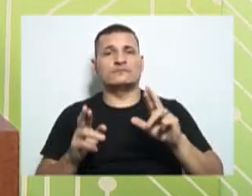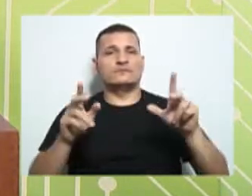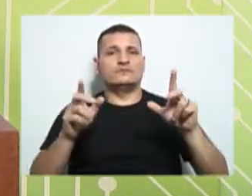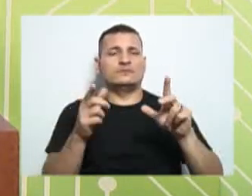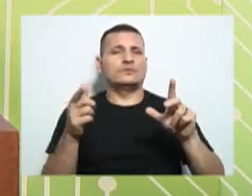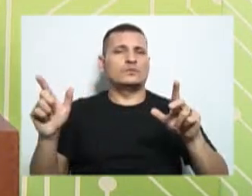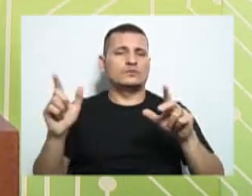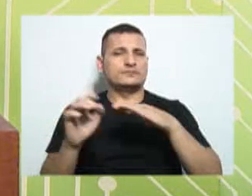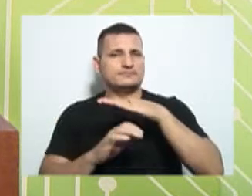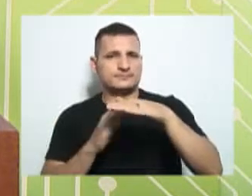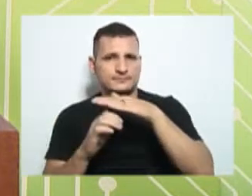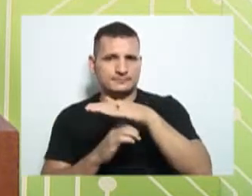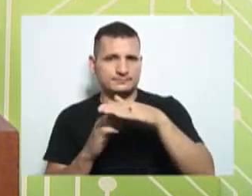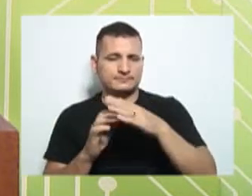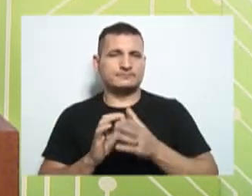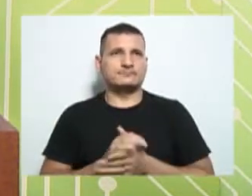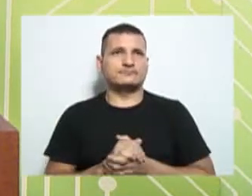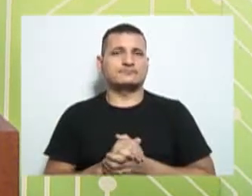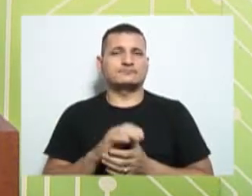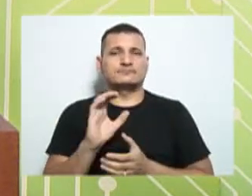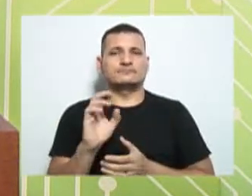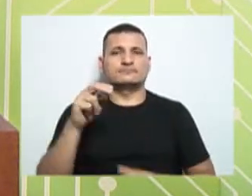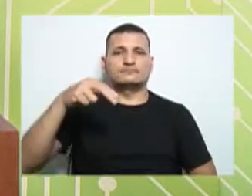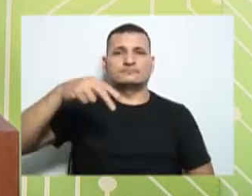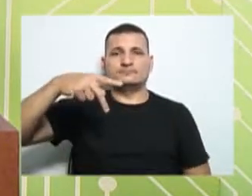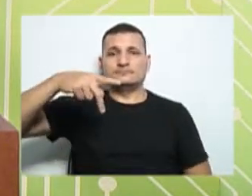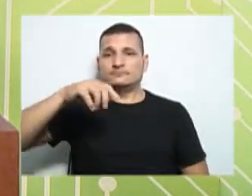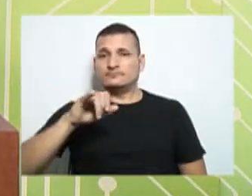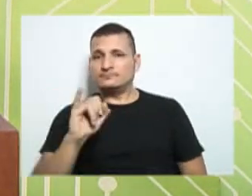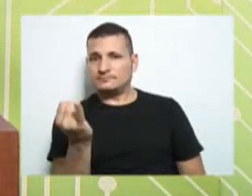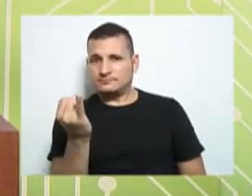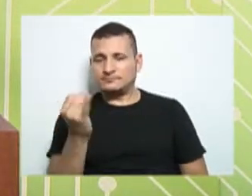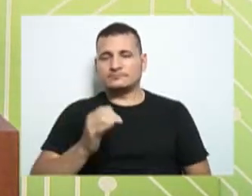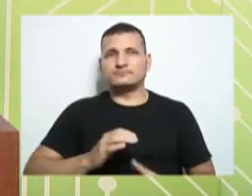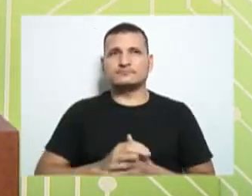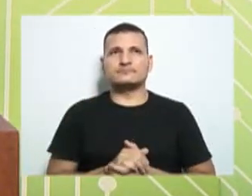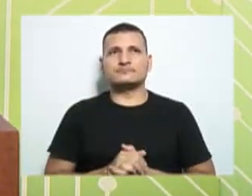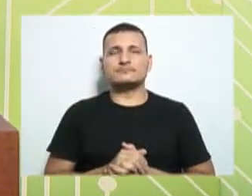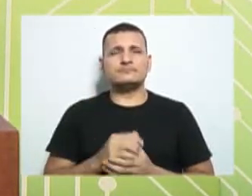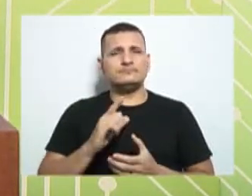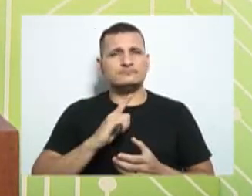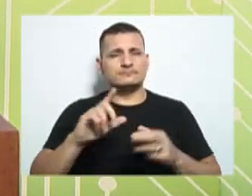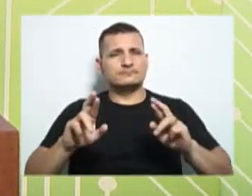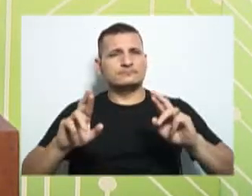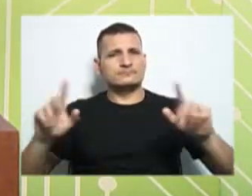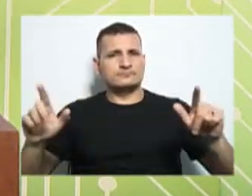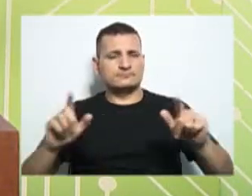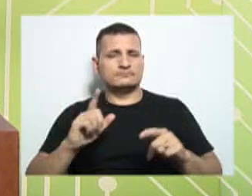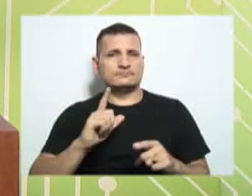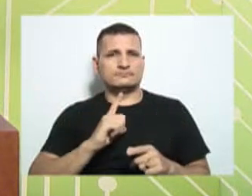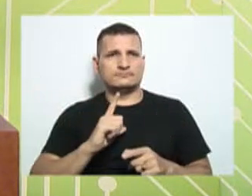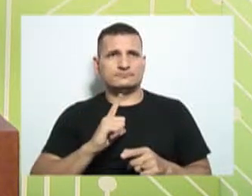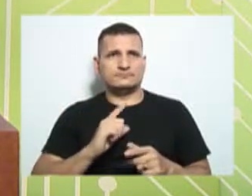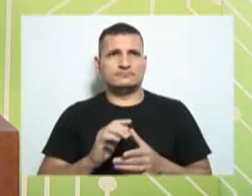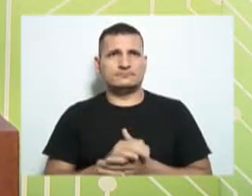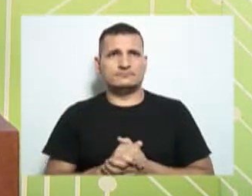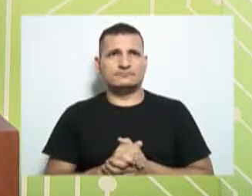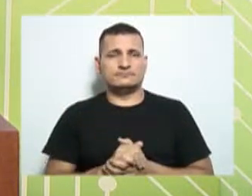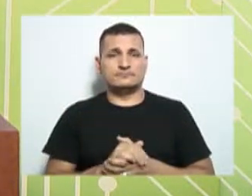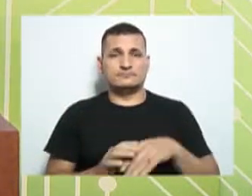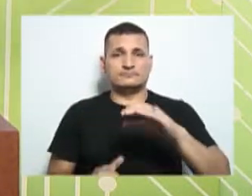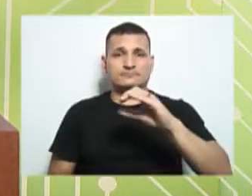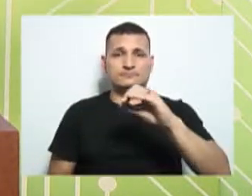empresas, dos demais CNPJs, pessoas jurídicas. Há uma diferença entre a questão de ser